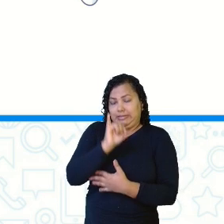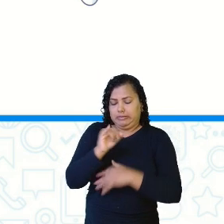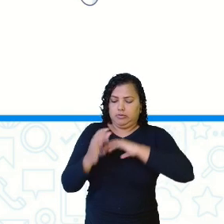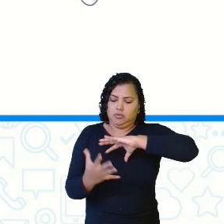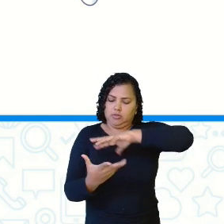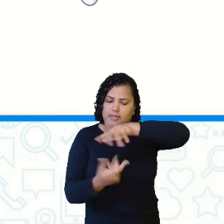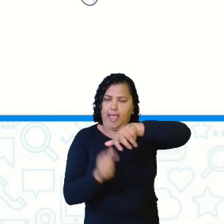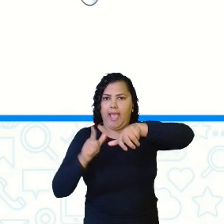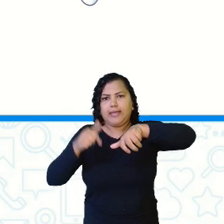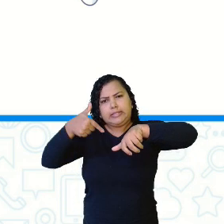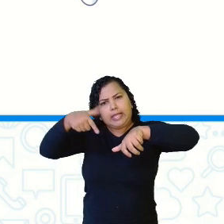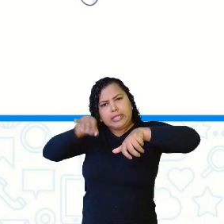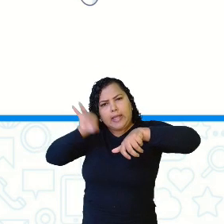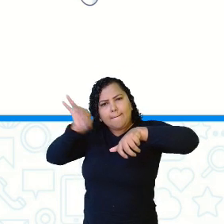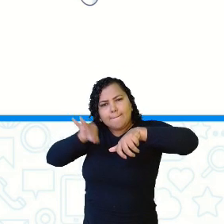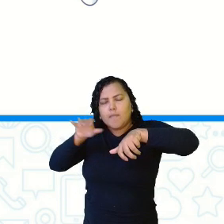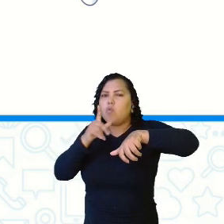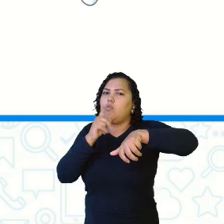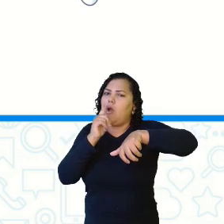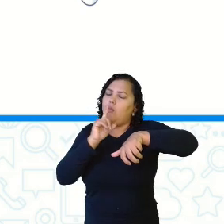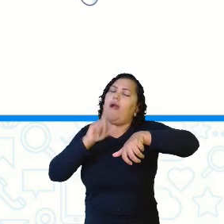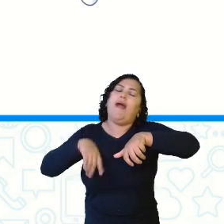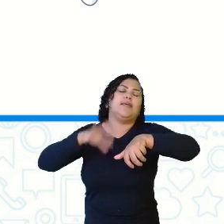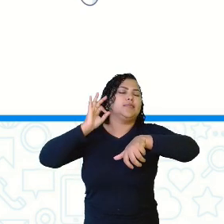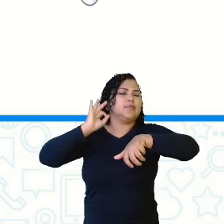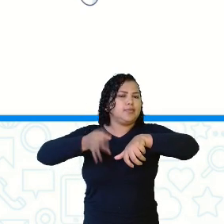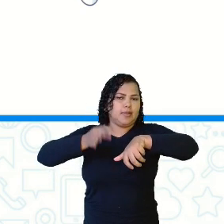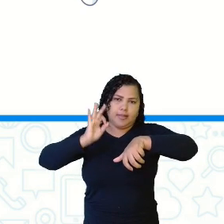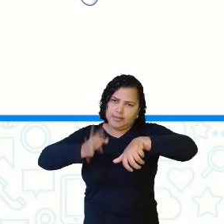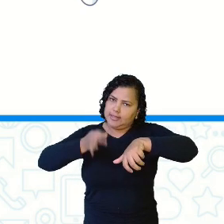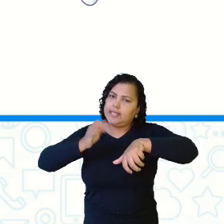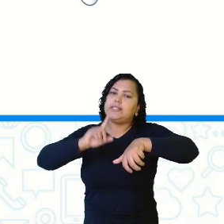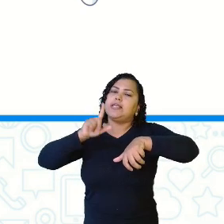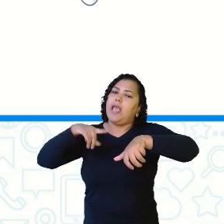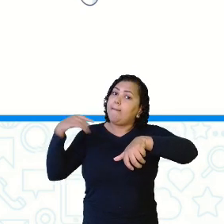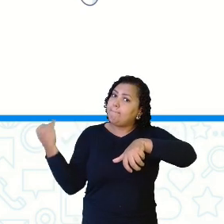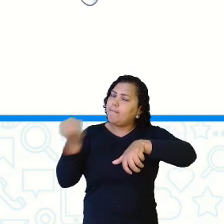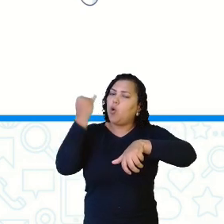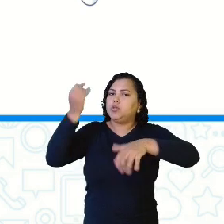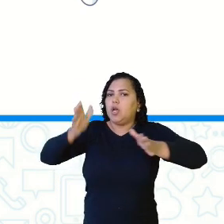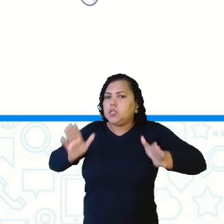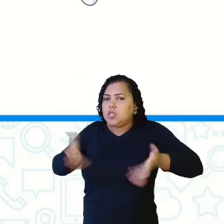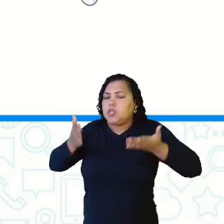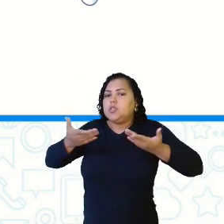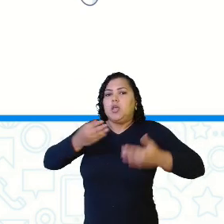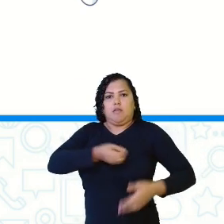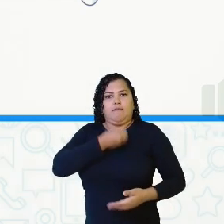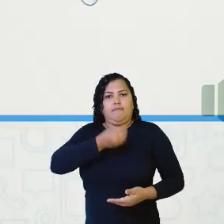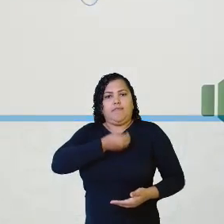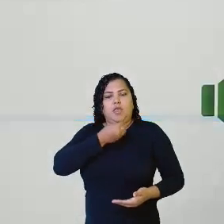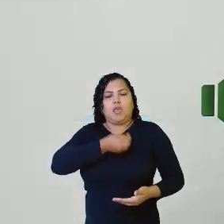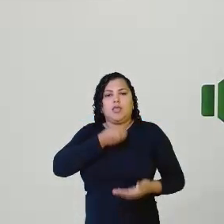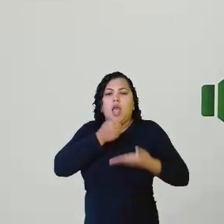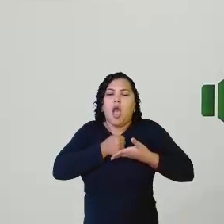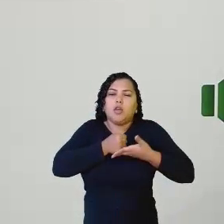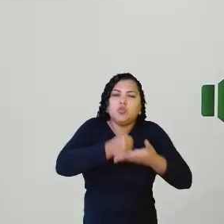superfície coberta por água, com certeza existe um fator para a sobrevivência. Então, ele é favorável também